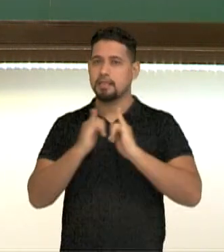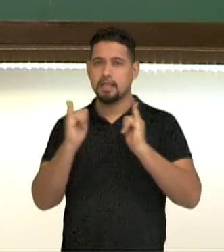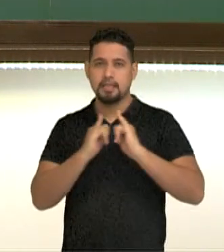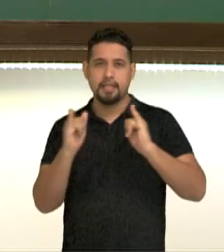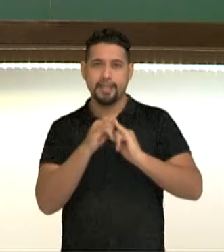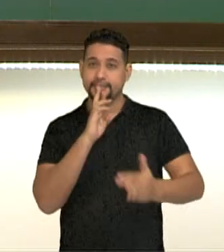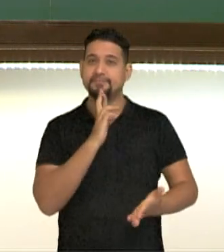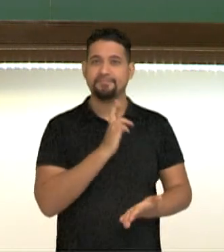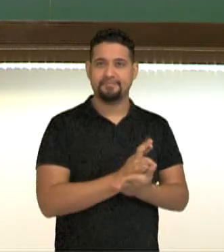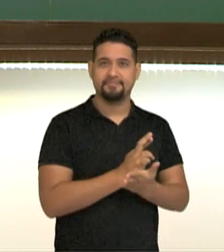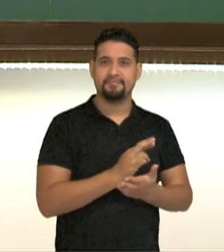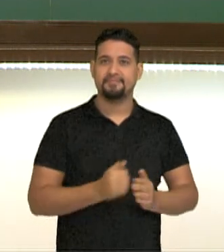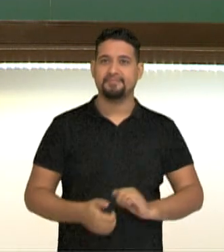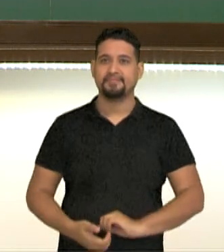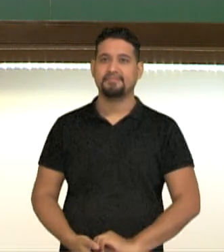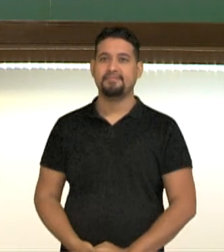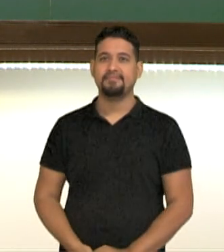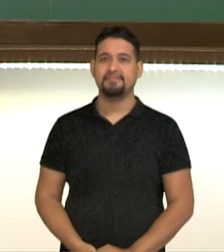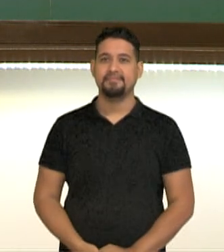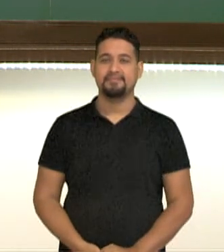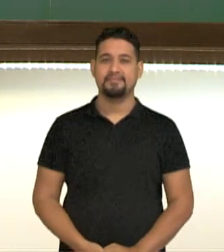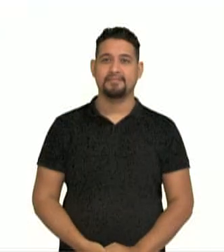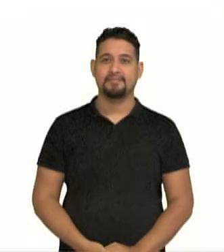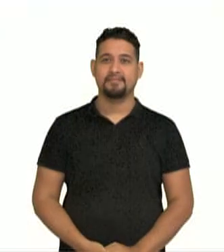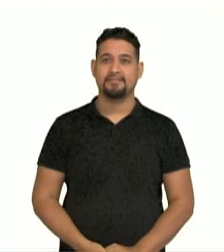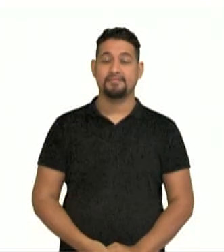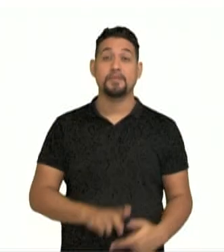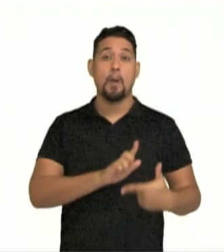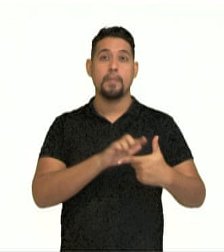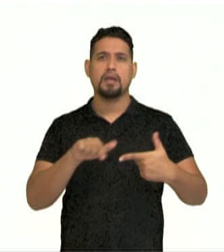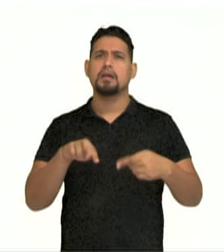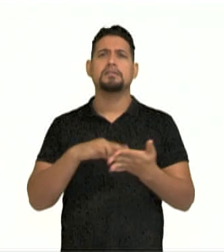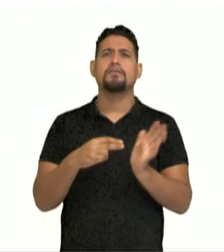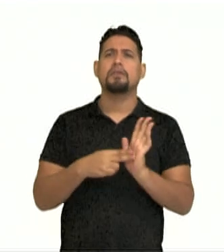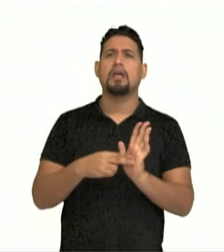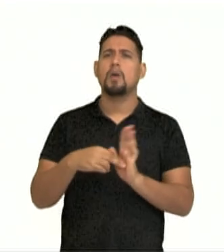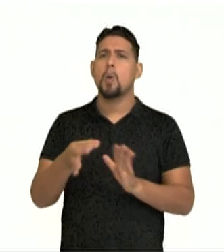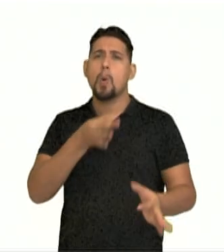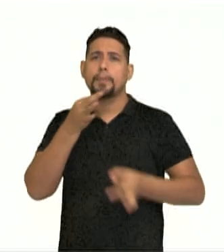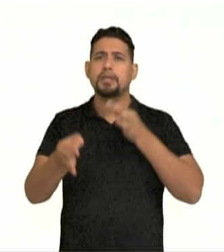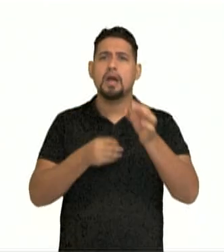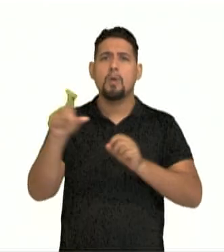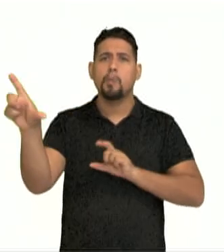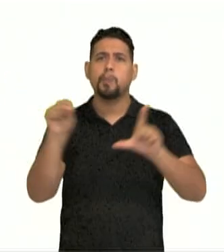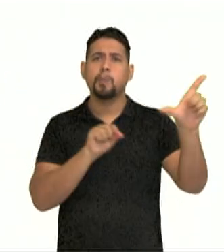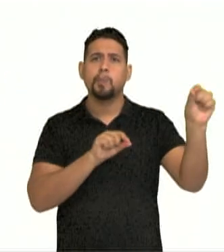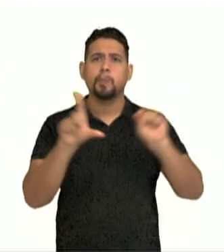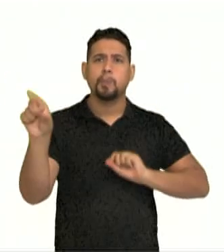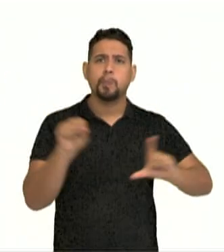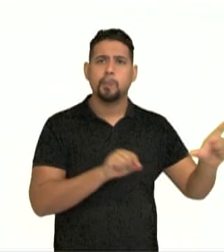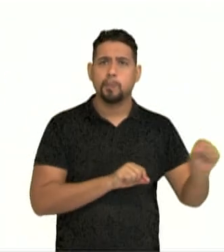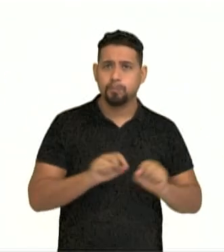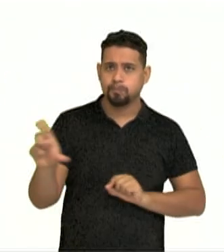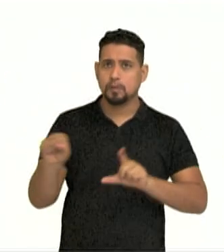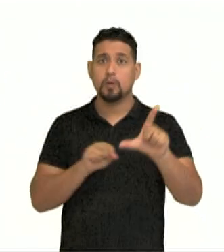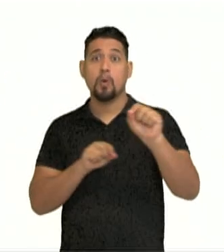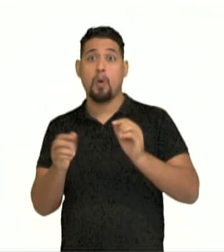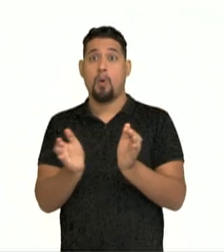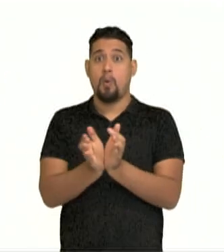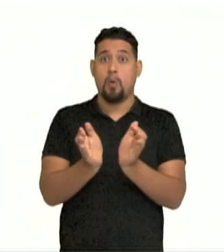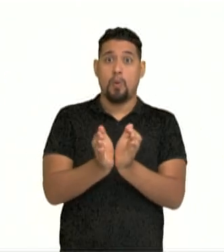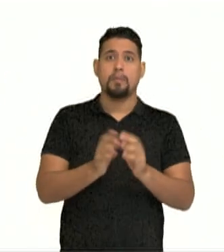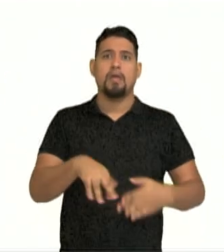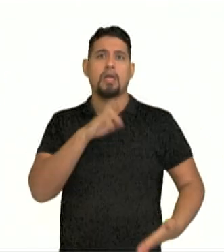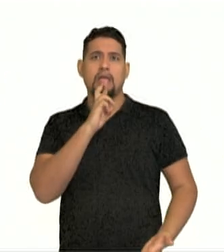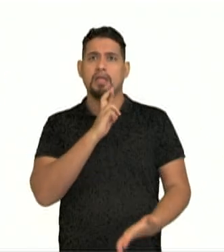seus dados. Uma enquete é uma coleta de opiniões que aplica-se a um grupo limitado e os resultados não